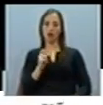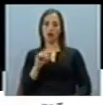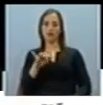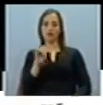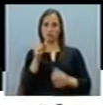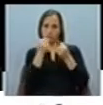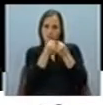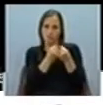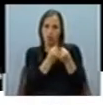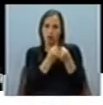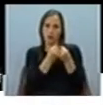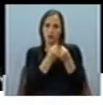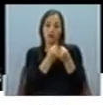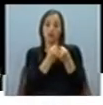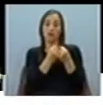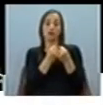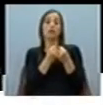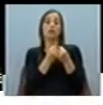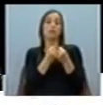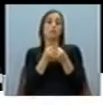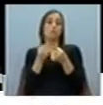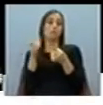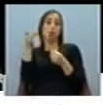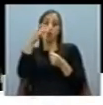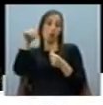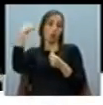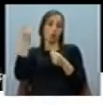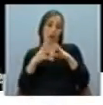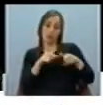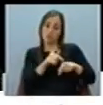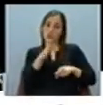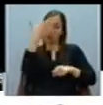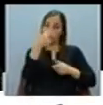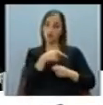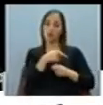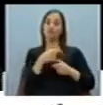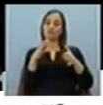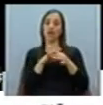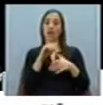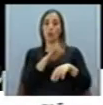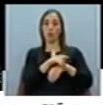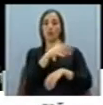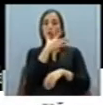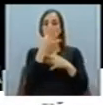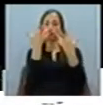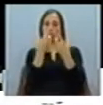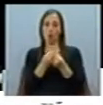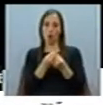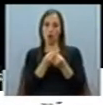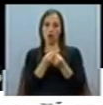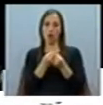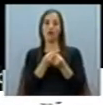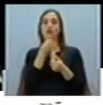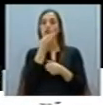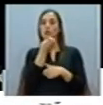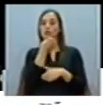mais elevada que encontramos em qualquer outro planeta do Sistema Solar, está então ligada a esse escurecimento de Mercúrio. Portanto, a explicação